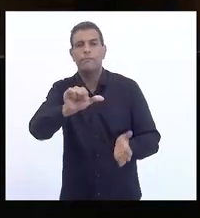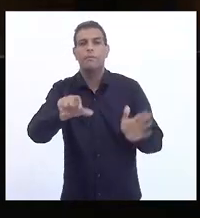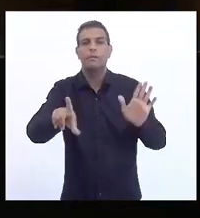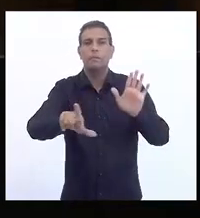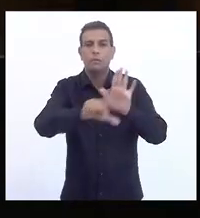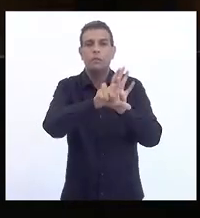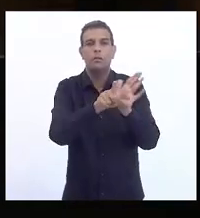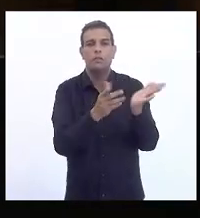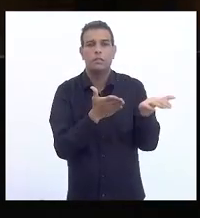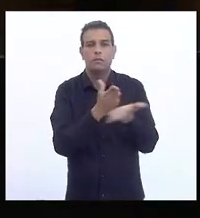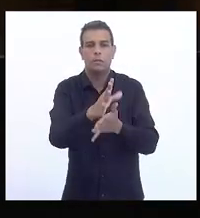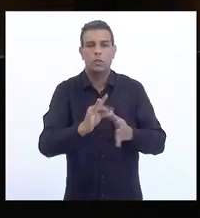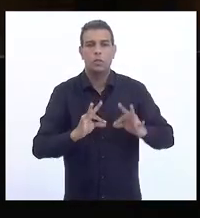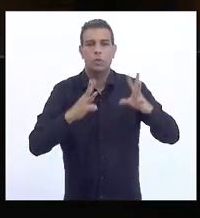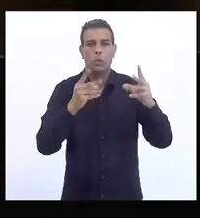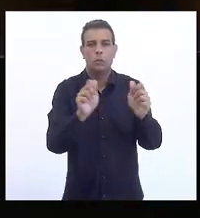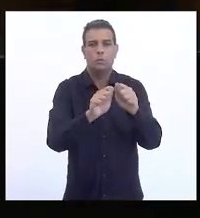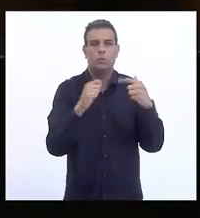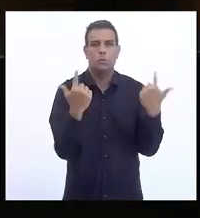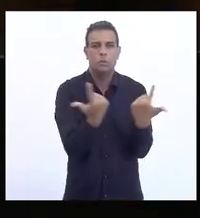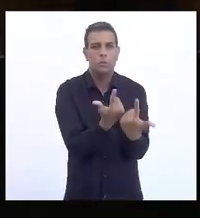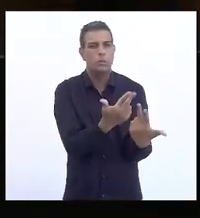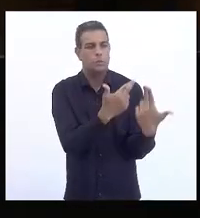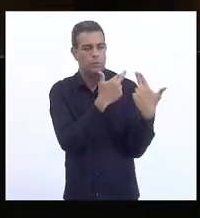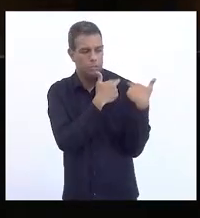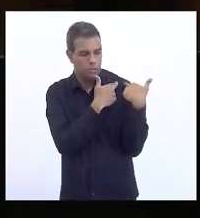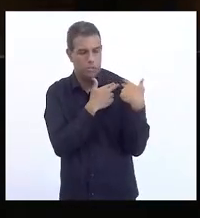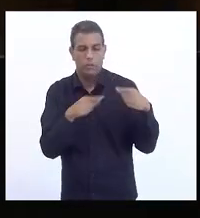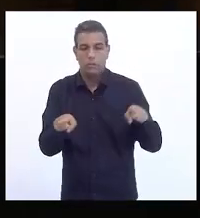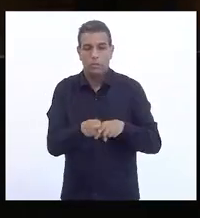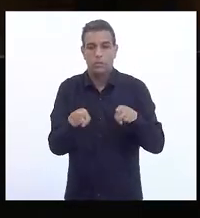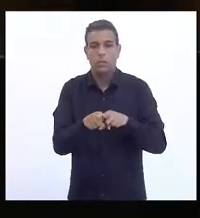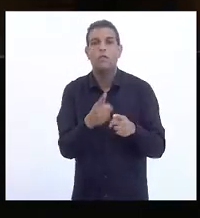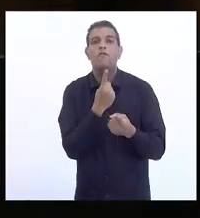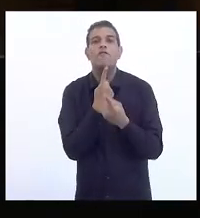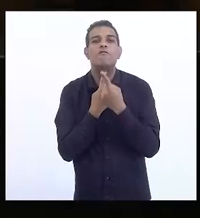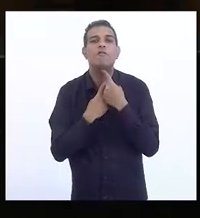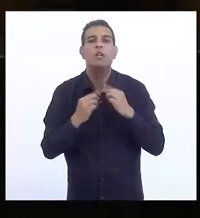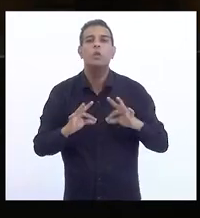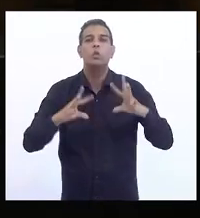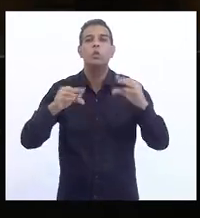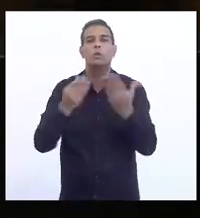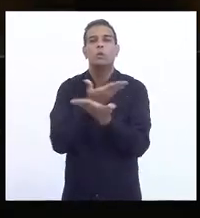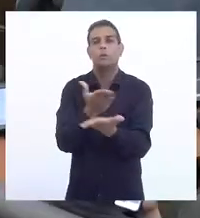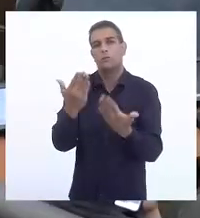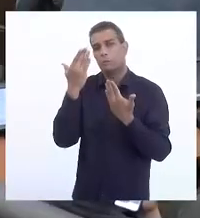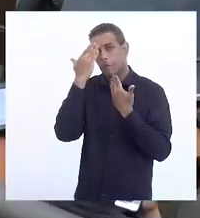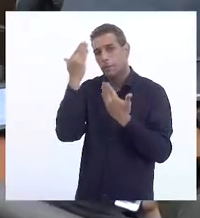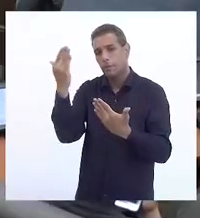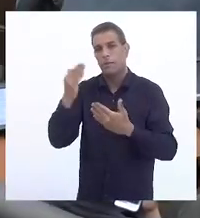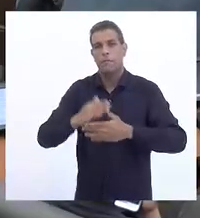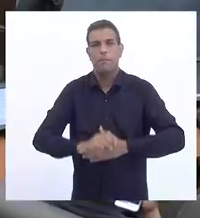aprovação por unanimidade. Isso é responsabilidade e é vontade de fazer do jeito certo. Obrigado, presidente.